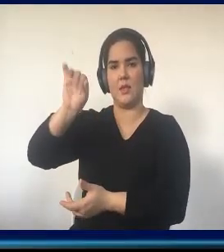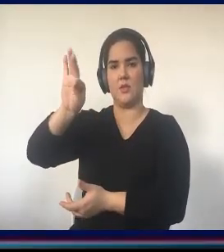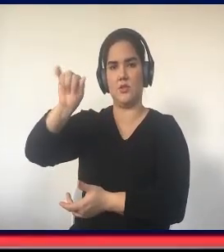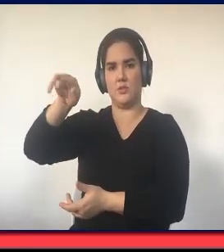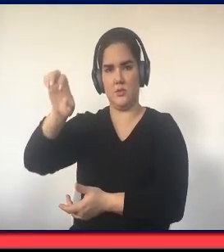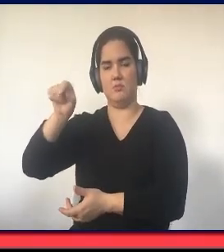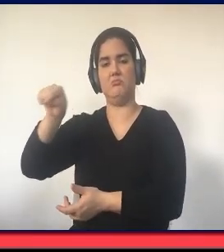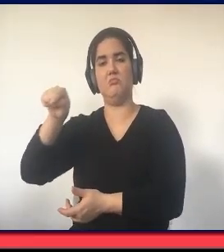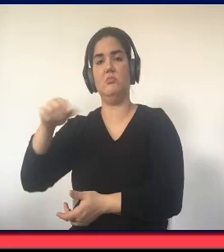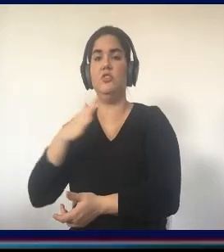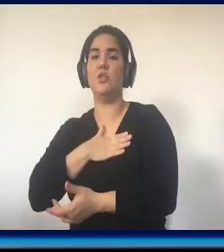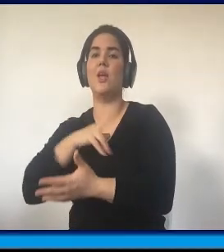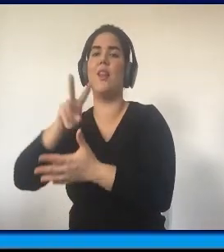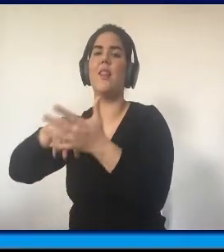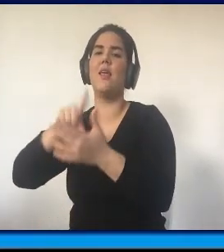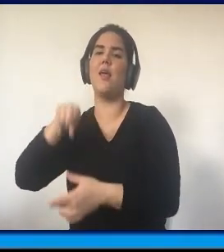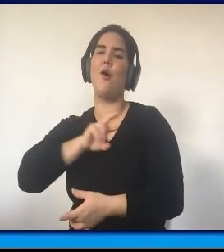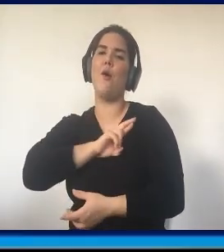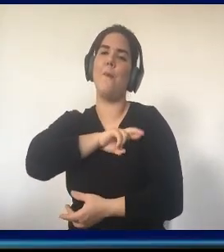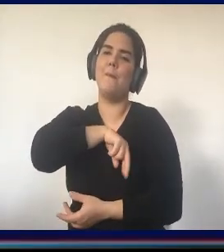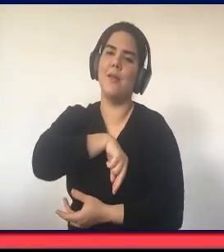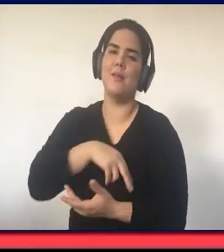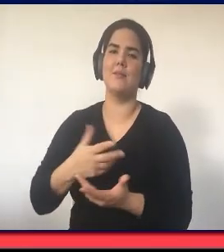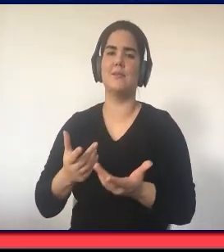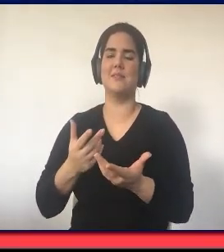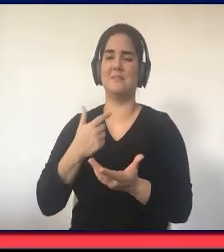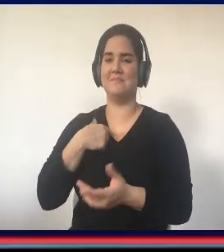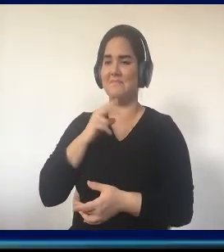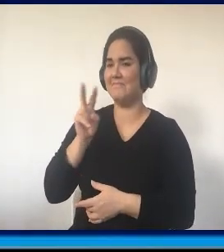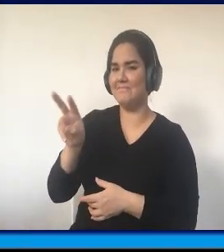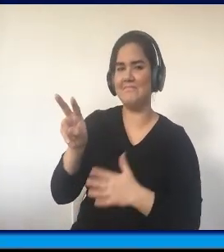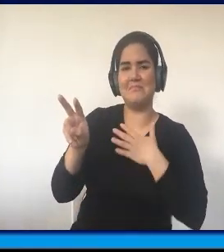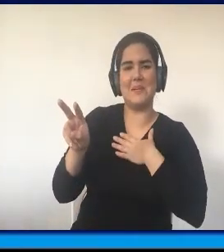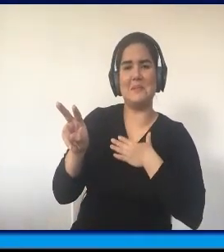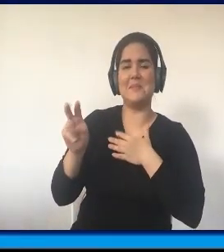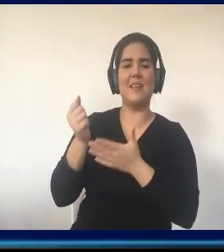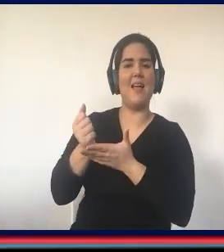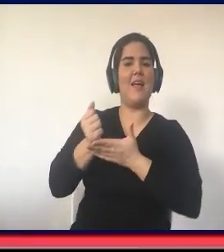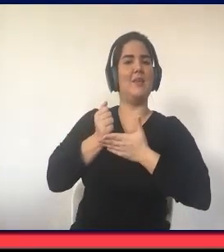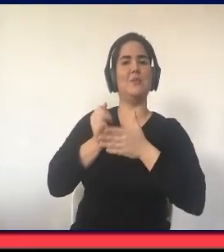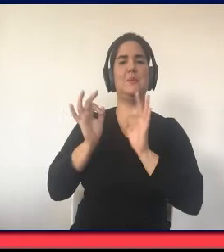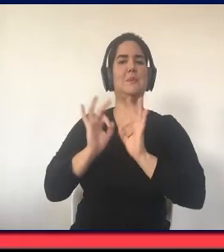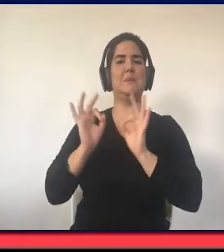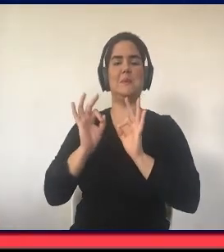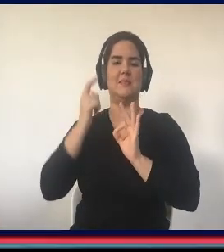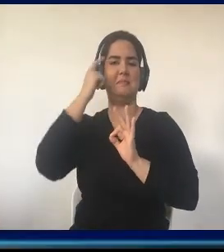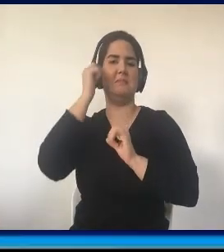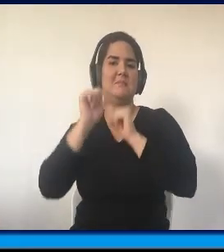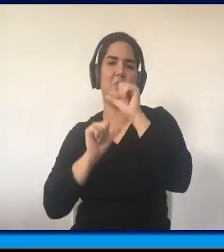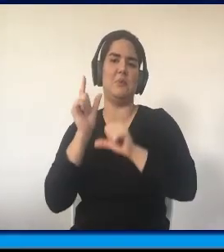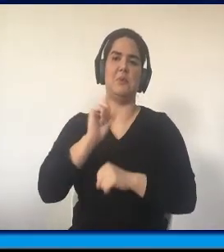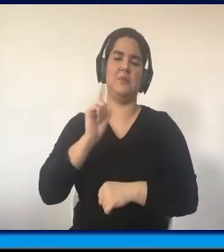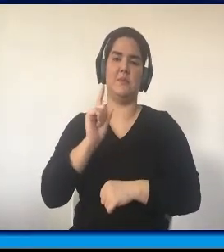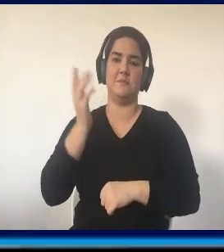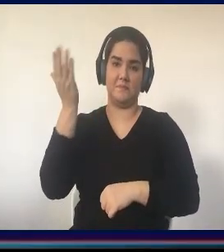romance. Pra mim, cara, não me ajuda a ler romance. Esse dia eu tava falando com o pastor e ele falou